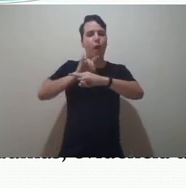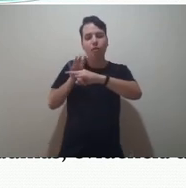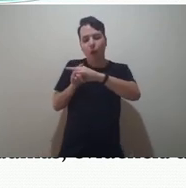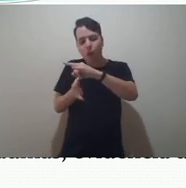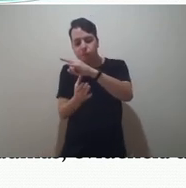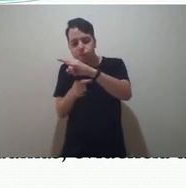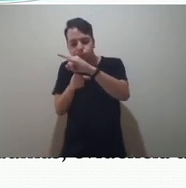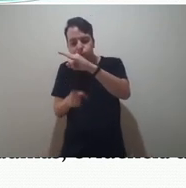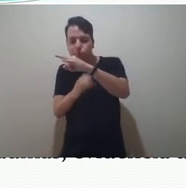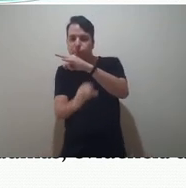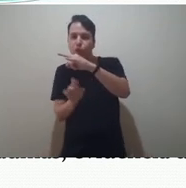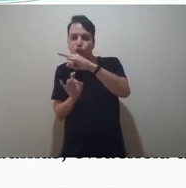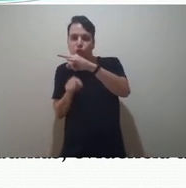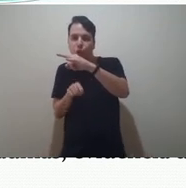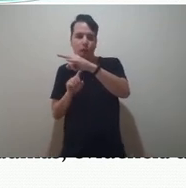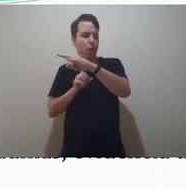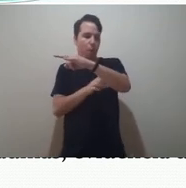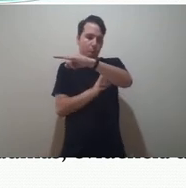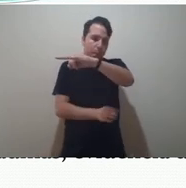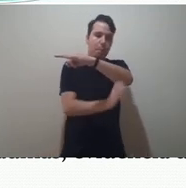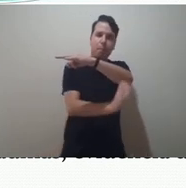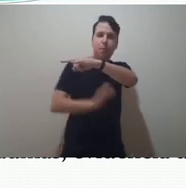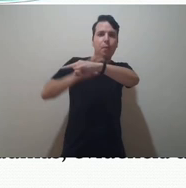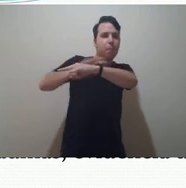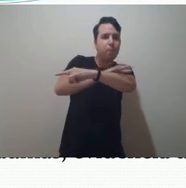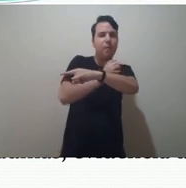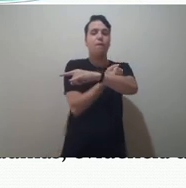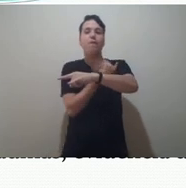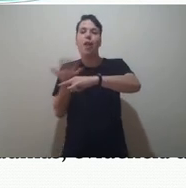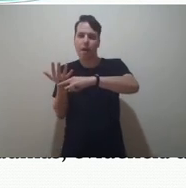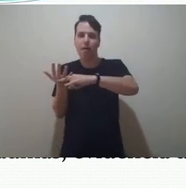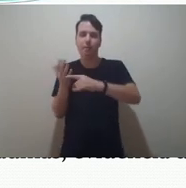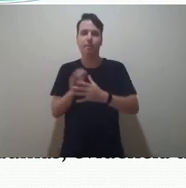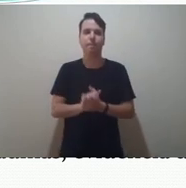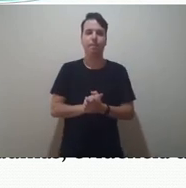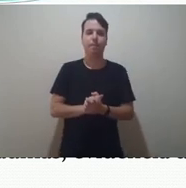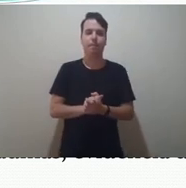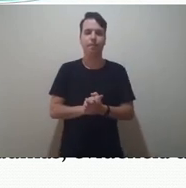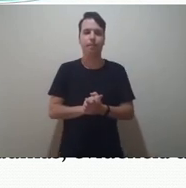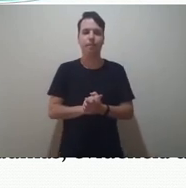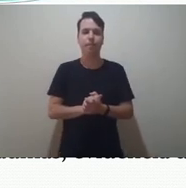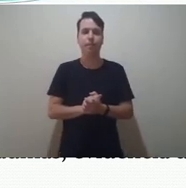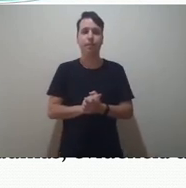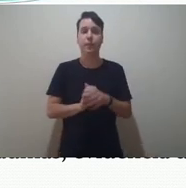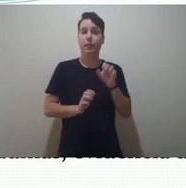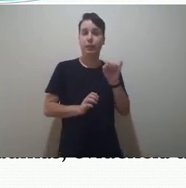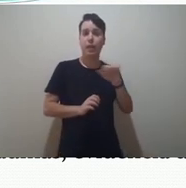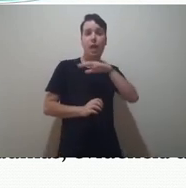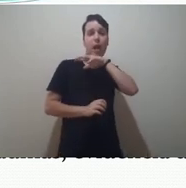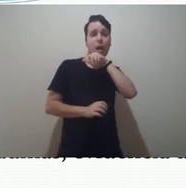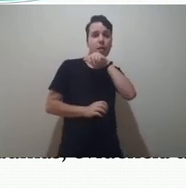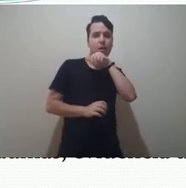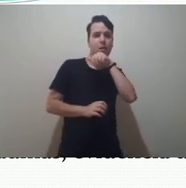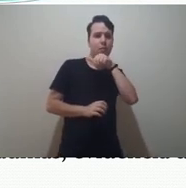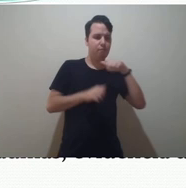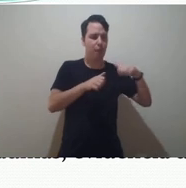transversas e em diferentes estados de consolidação. Se um animal chega na